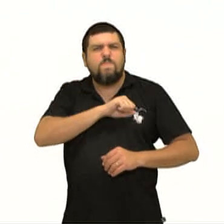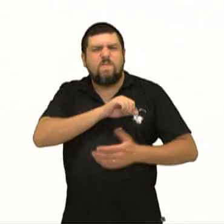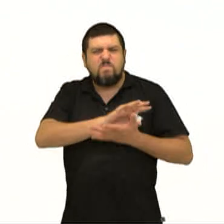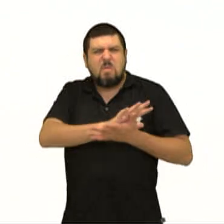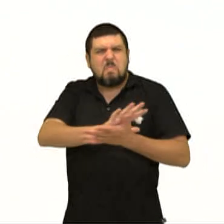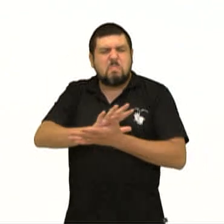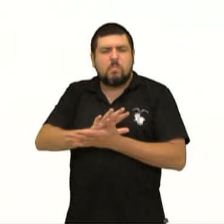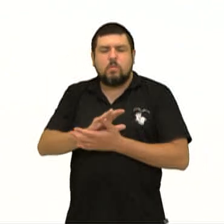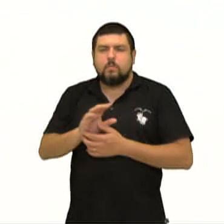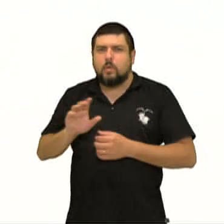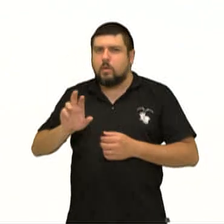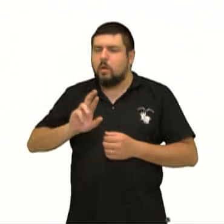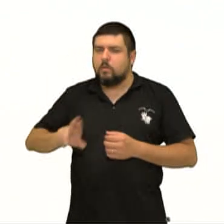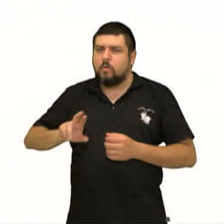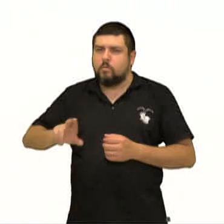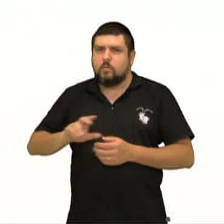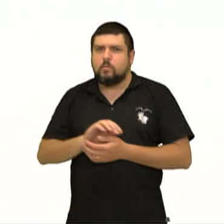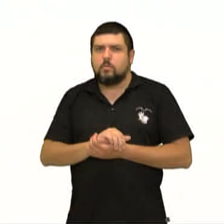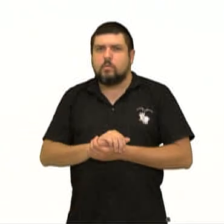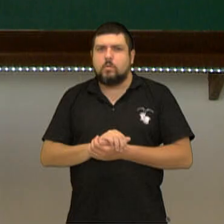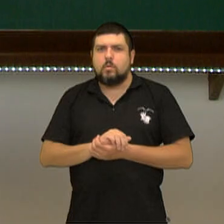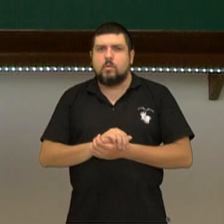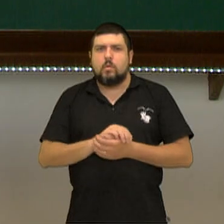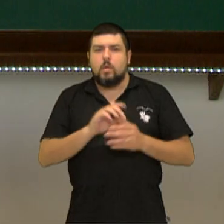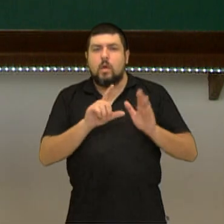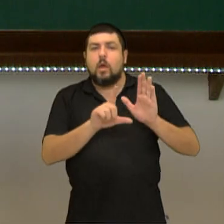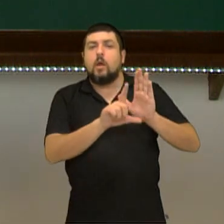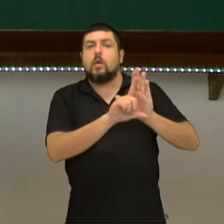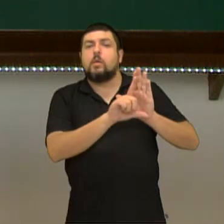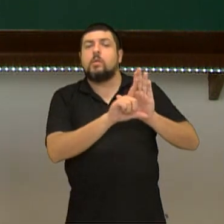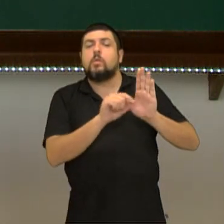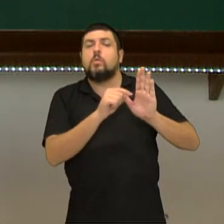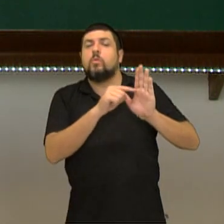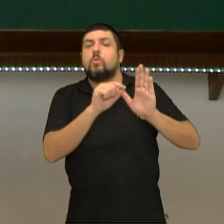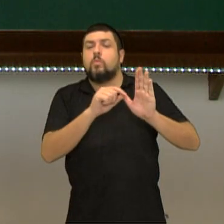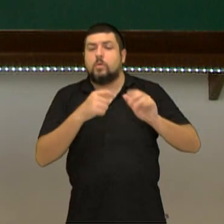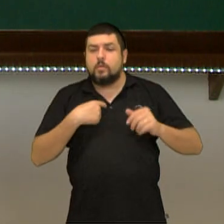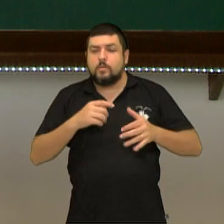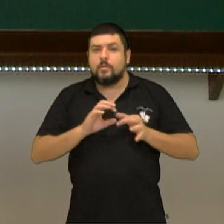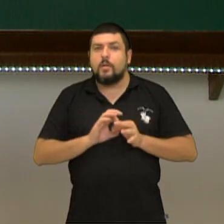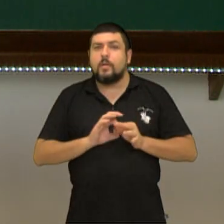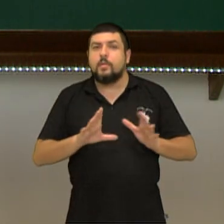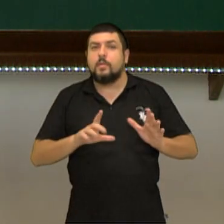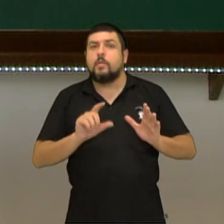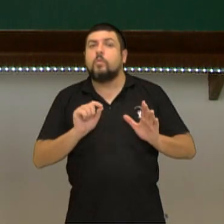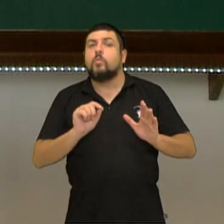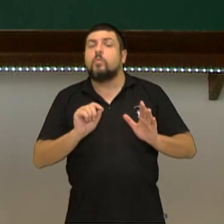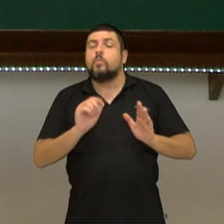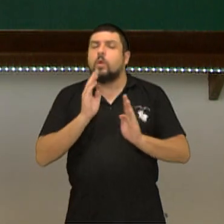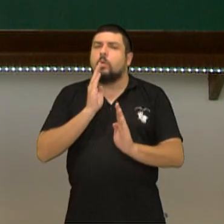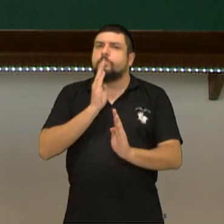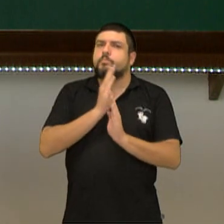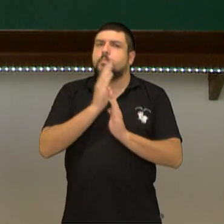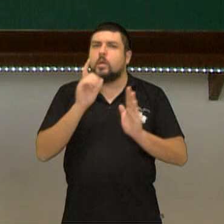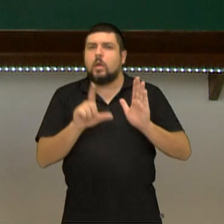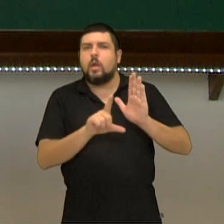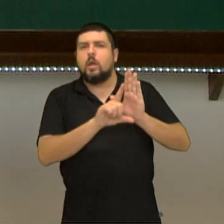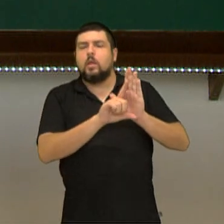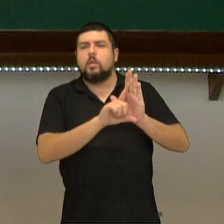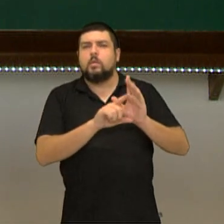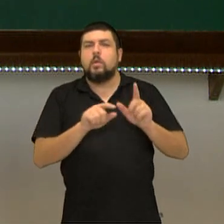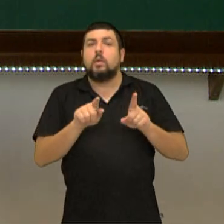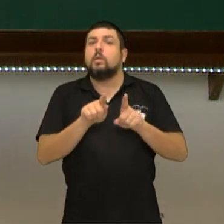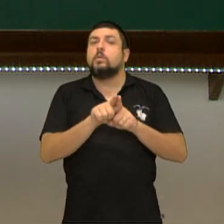né, nesse sentido. Então, as leis, de fato, as nossas liberdades, elas são, né, conforme as leis, e aí as punições e sanções conforme também os